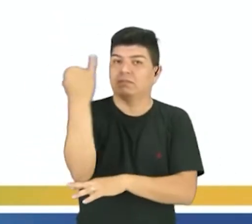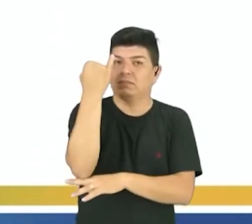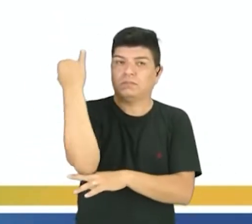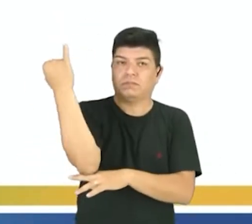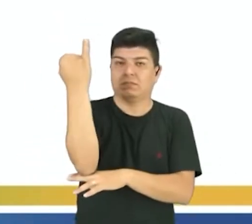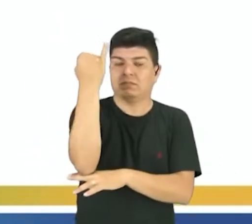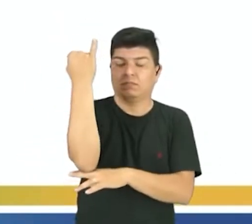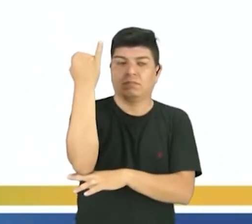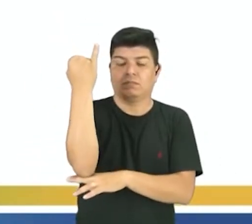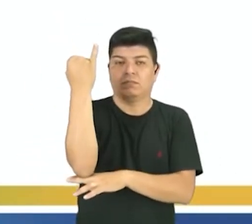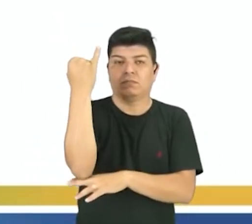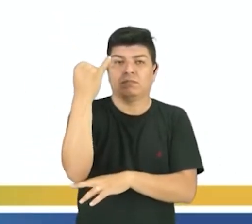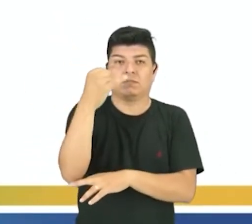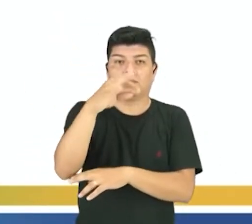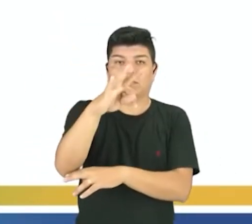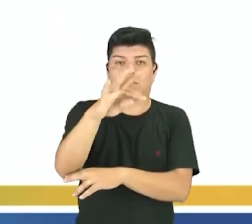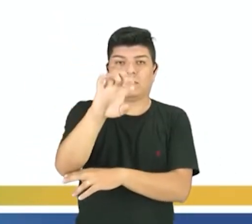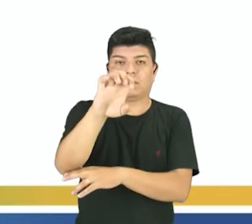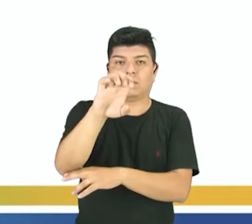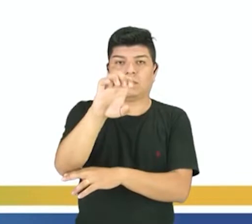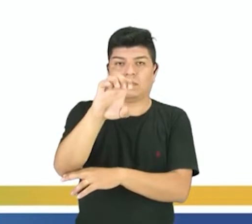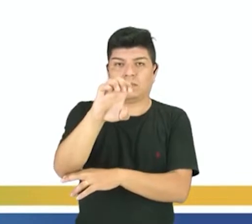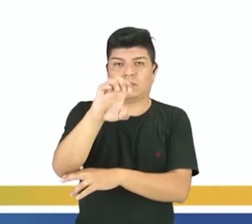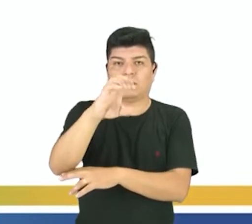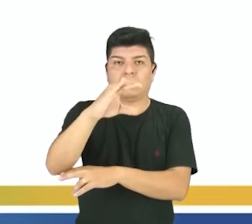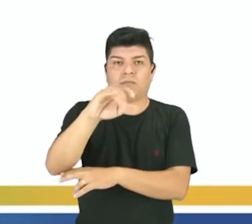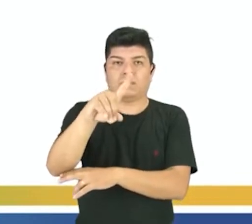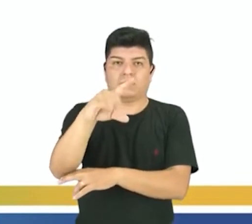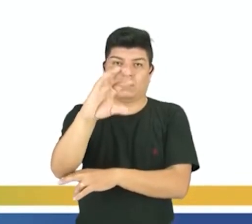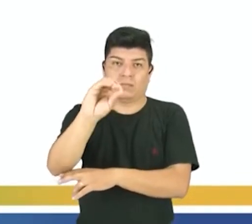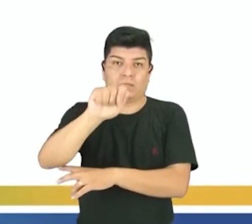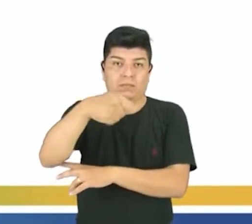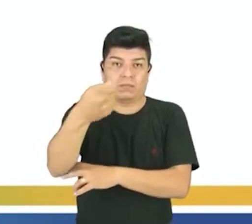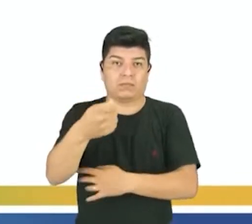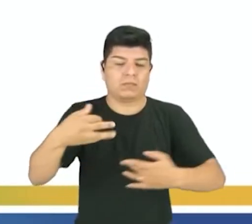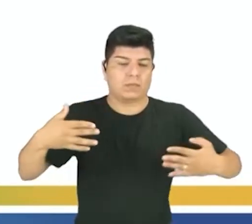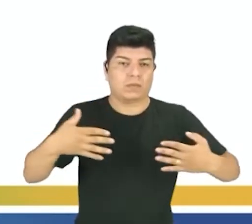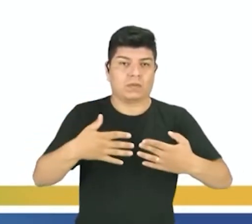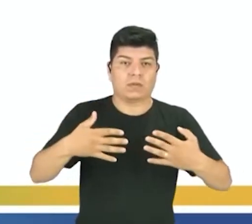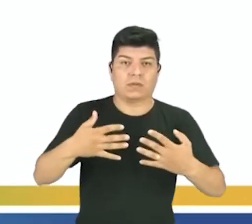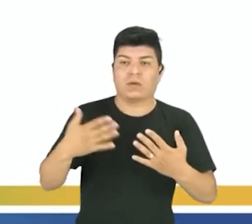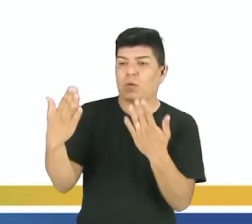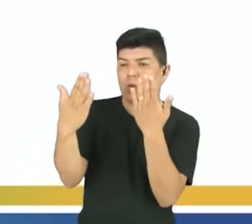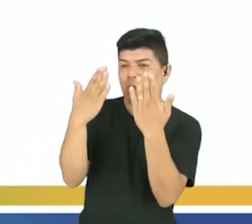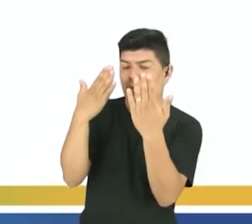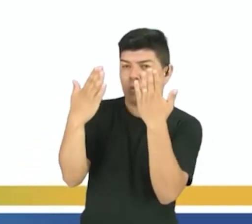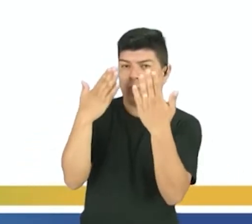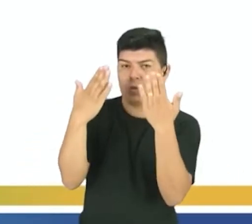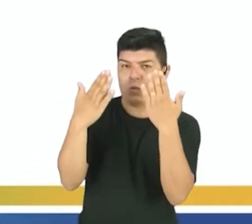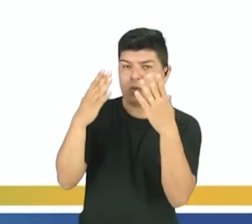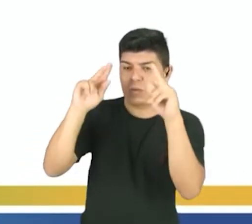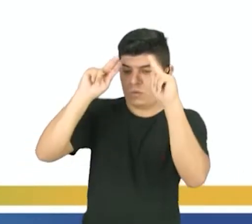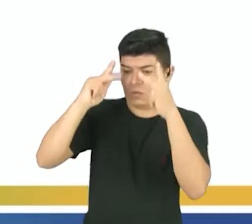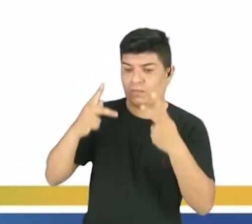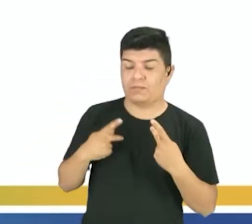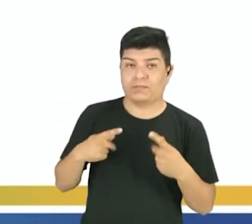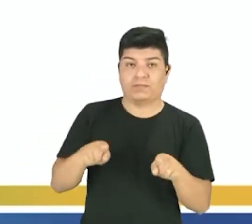porque eles são, se a gente puder fazer uma analogia, uma comparação com o ser humano, né, com os tecidos